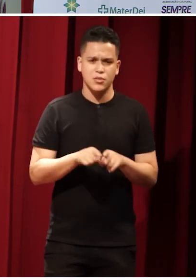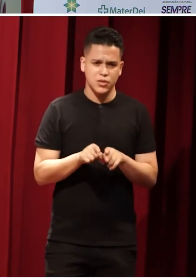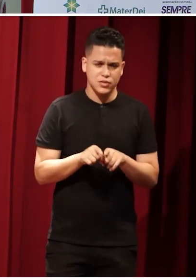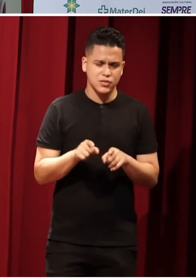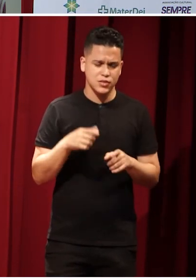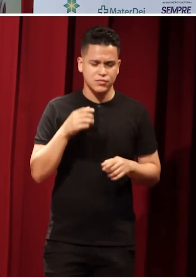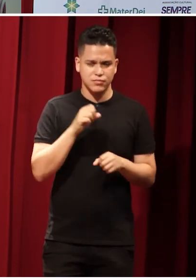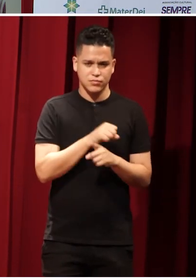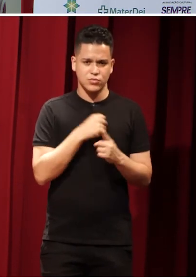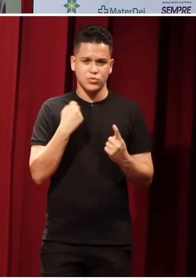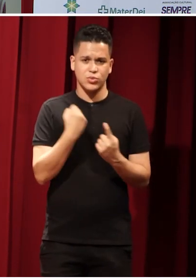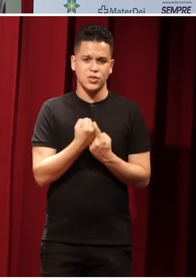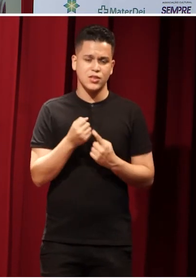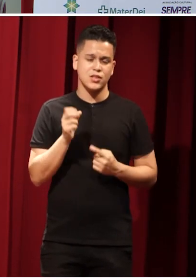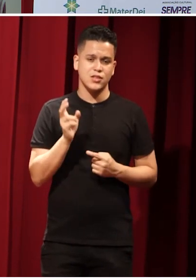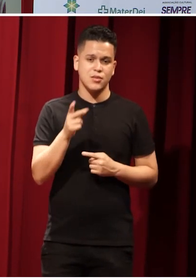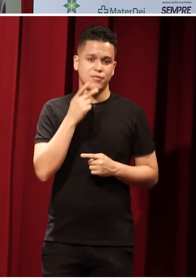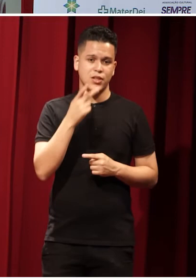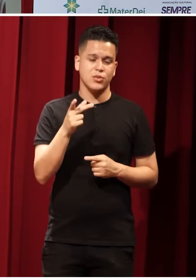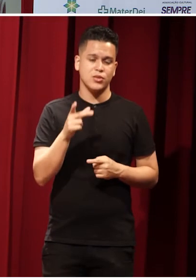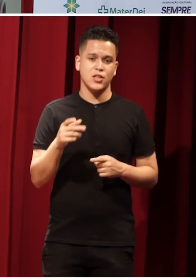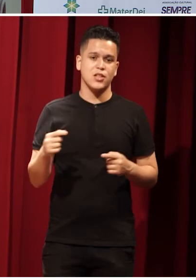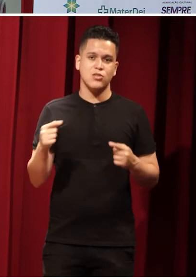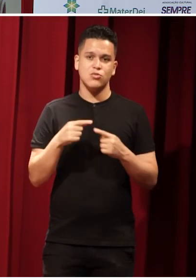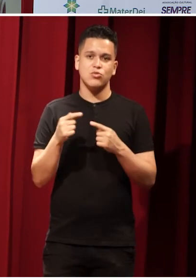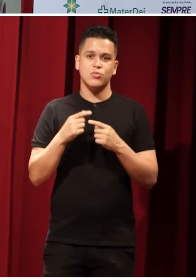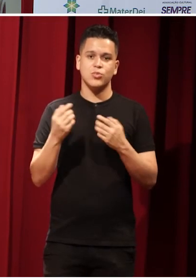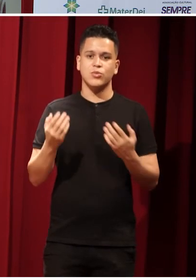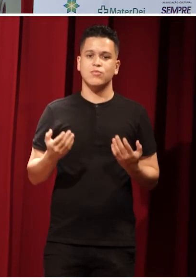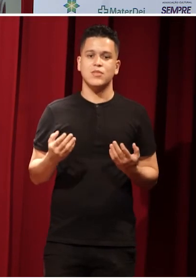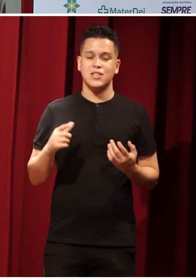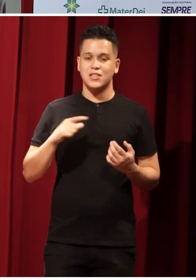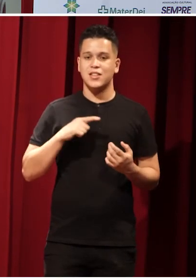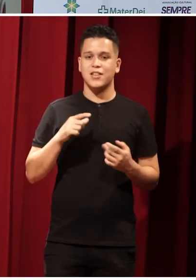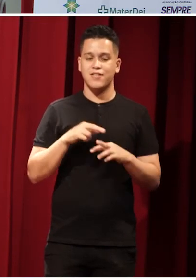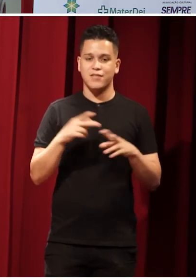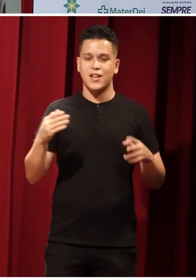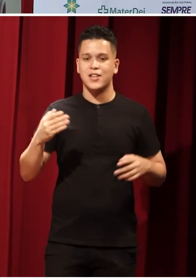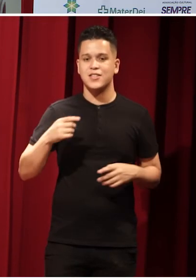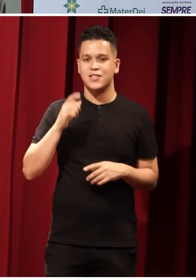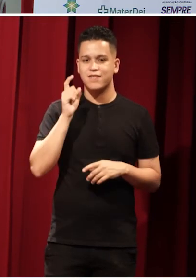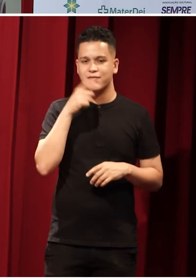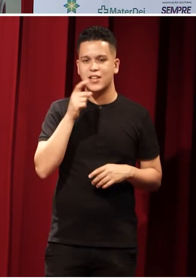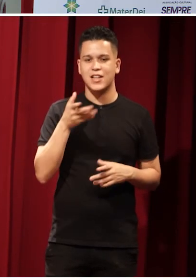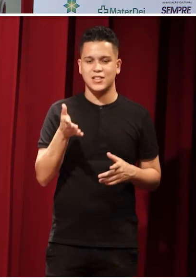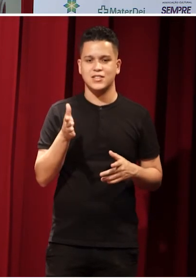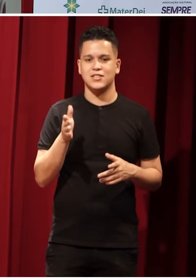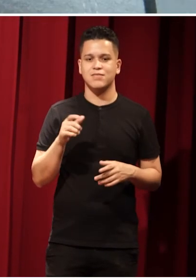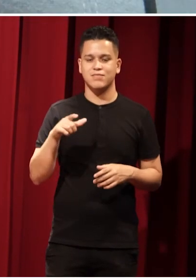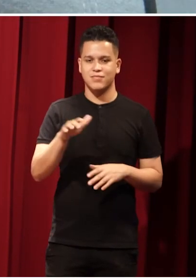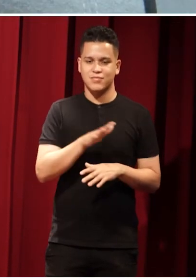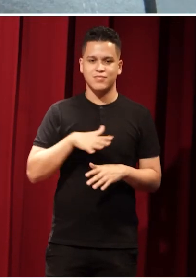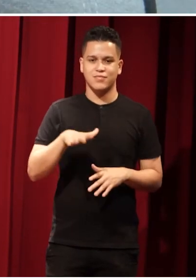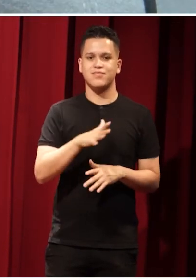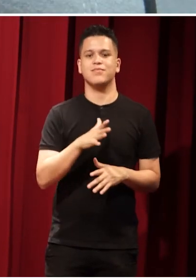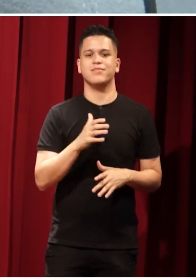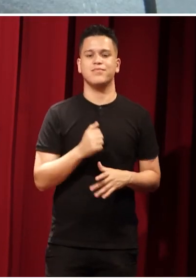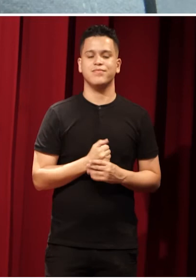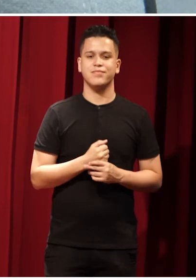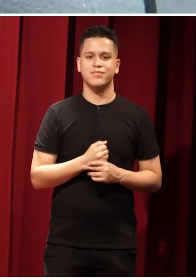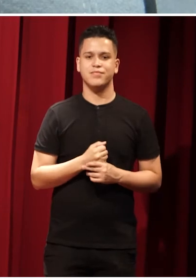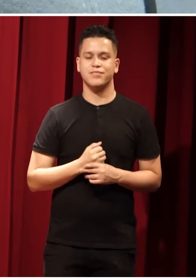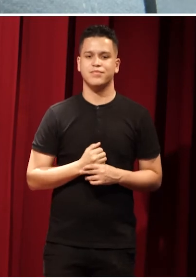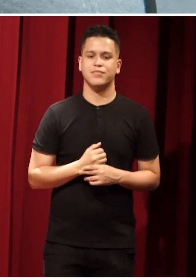outra coisa que a sociologia ensina, que é muito importante, é que os muros dessa prisão estão sempre rachados. Uma senhora observa